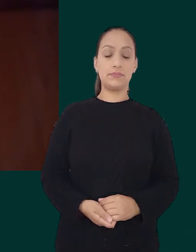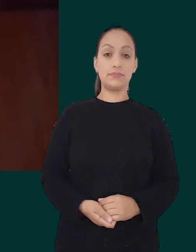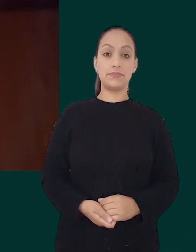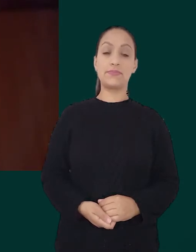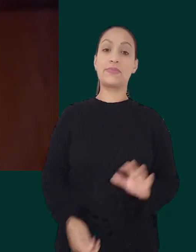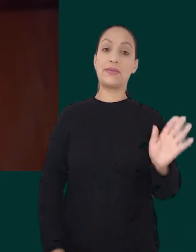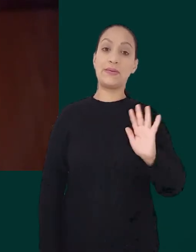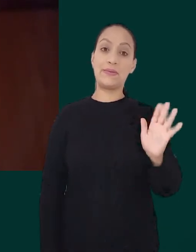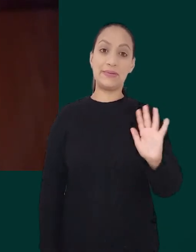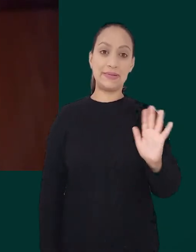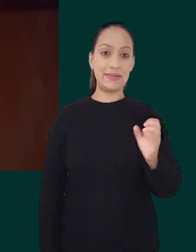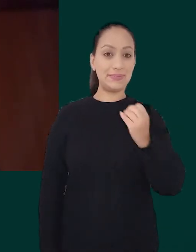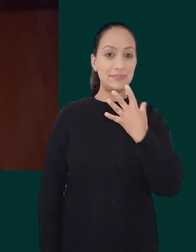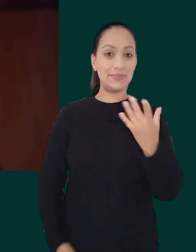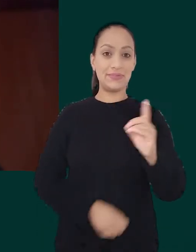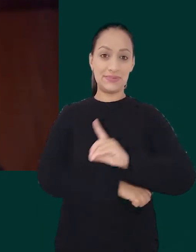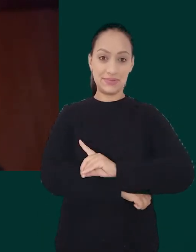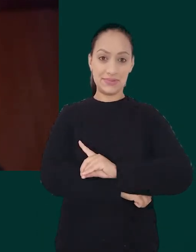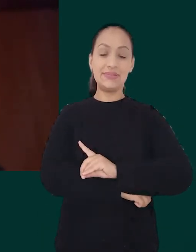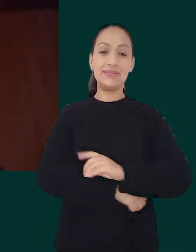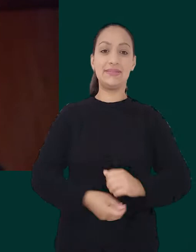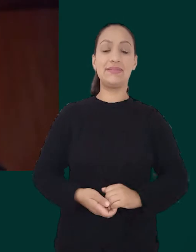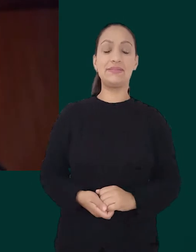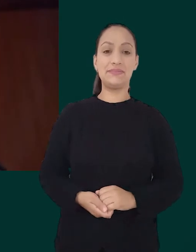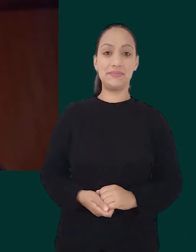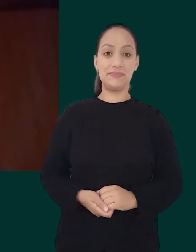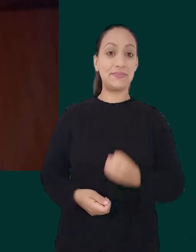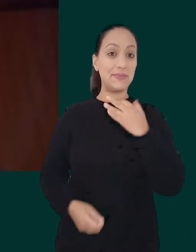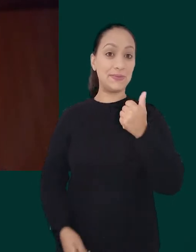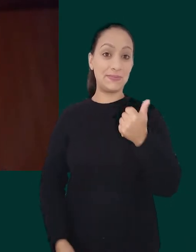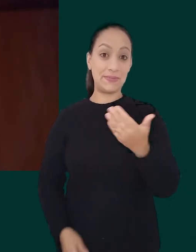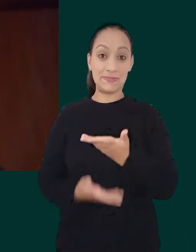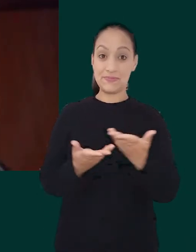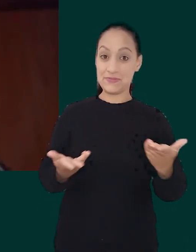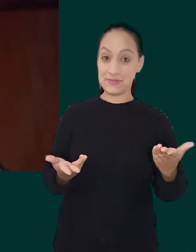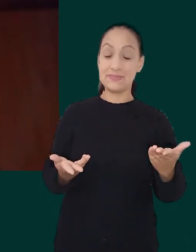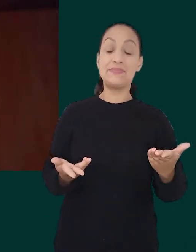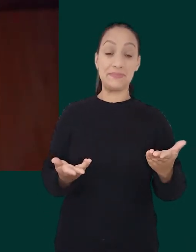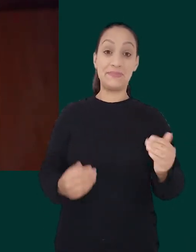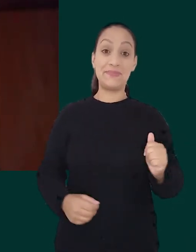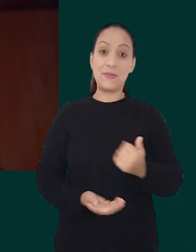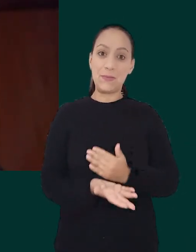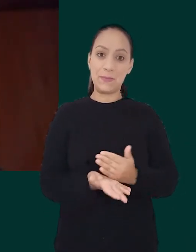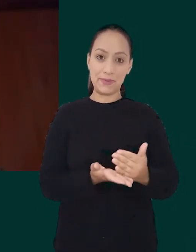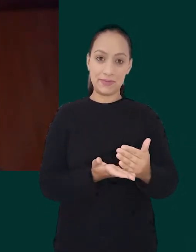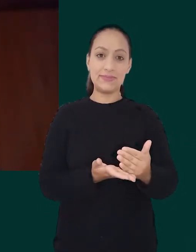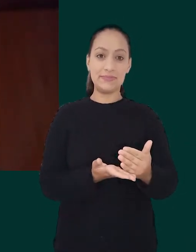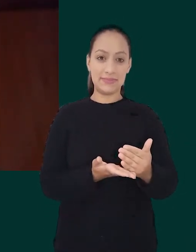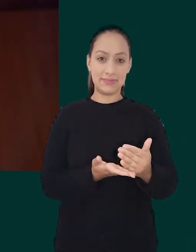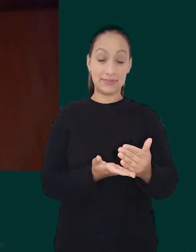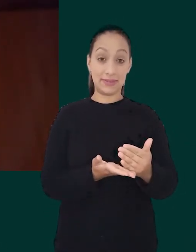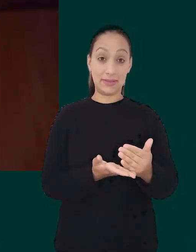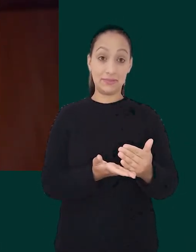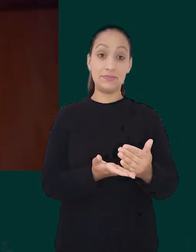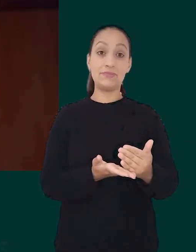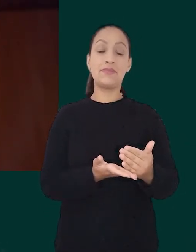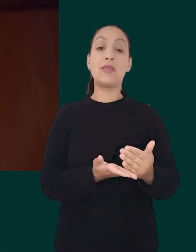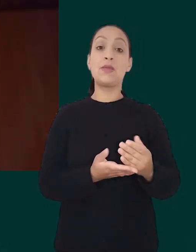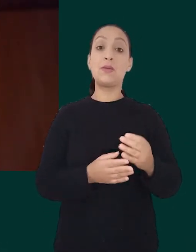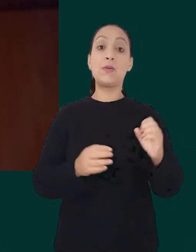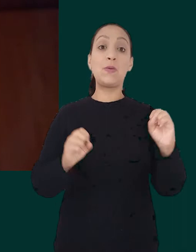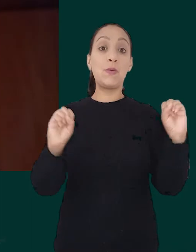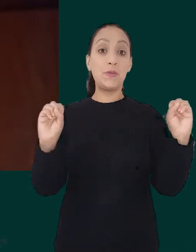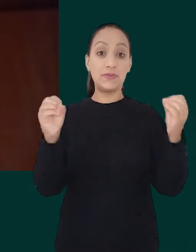Olá, pessoal, bom dia. Tudo bem com vocês? Então vamos começar, né, mais um